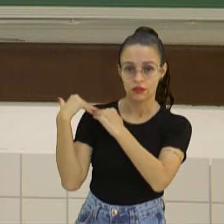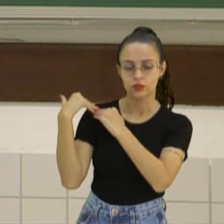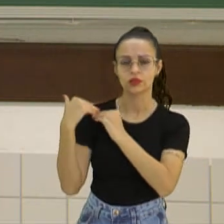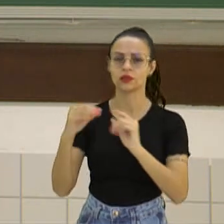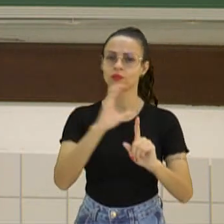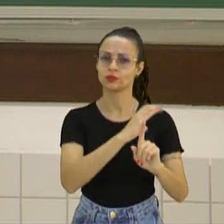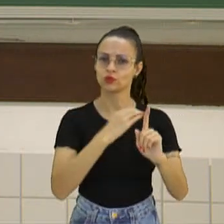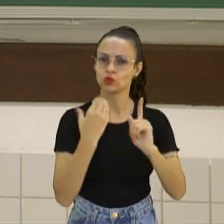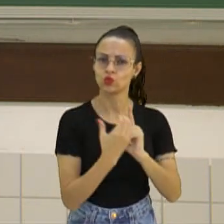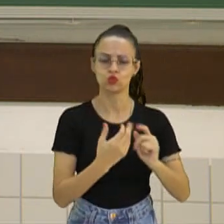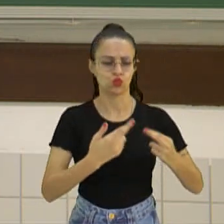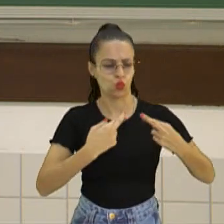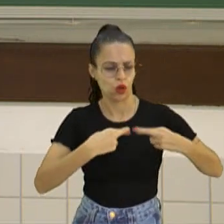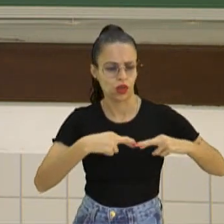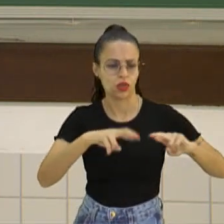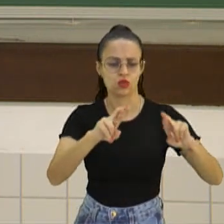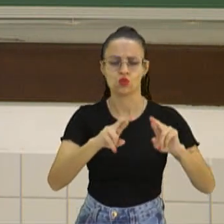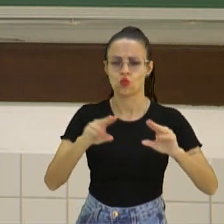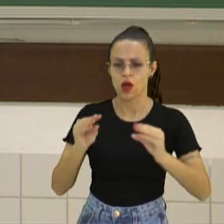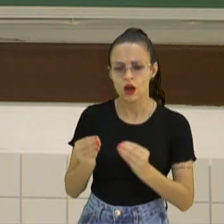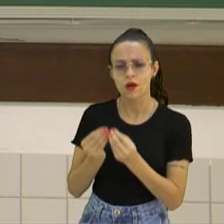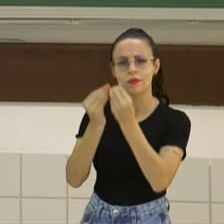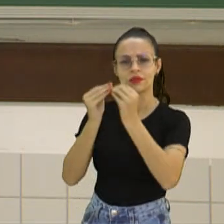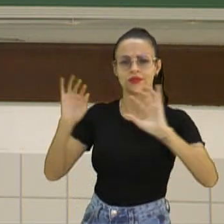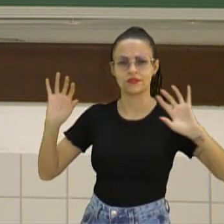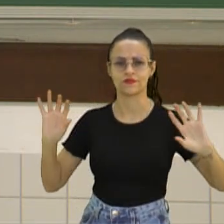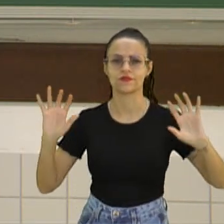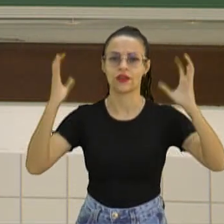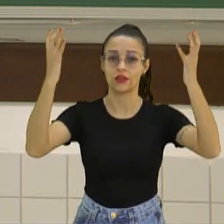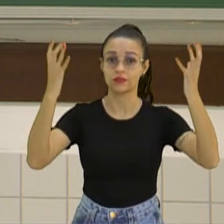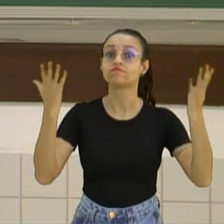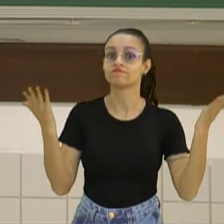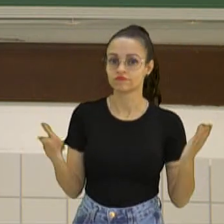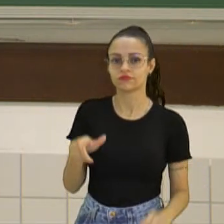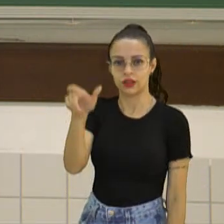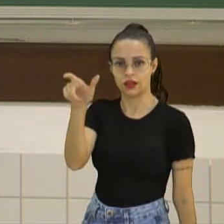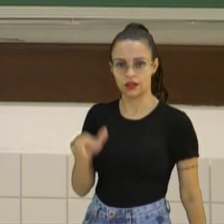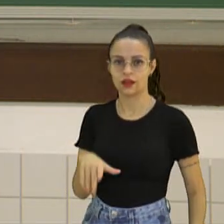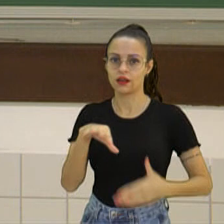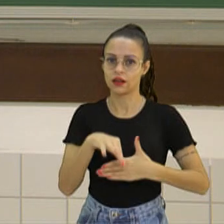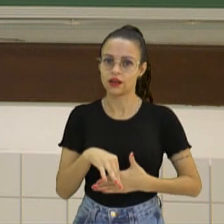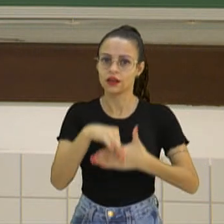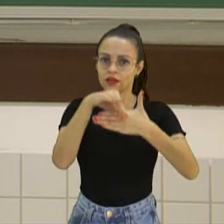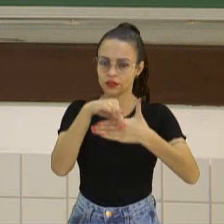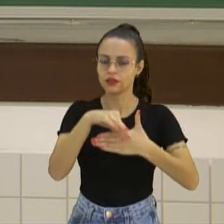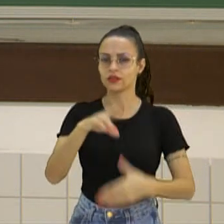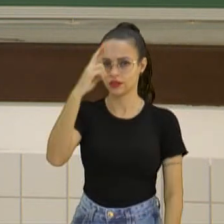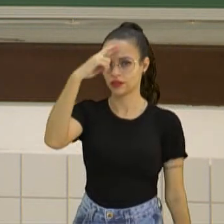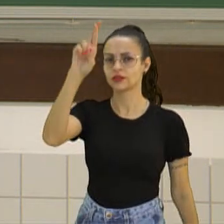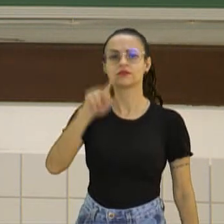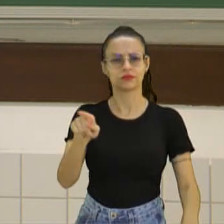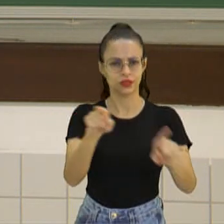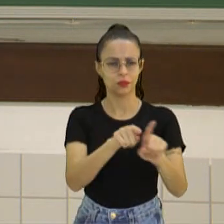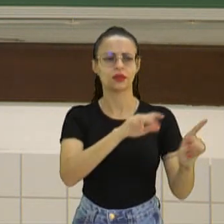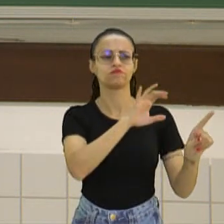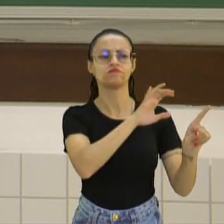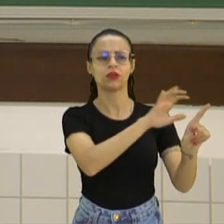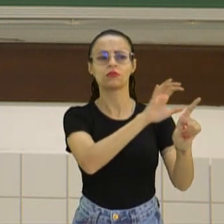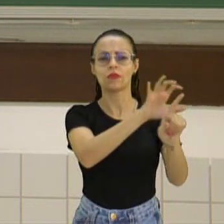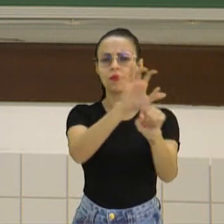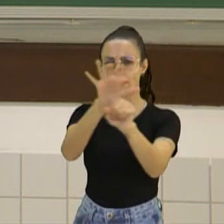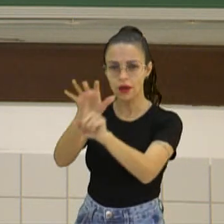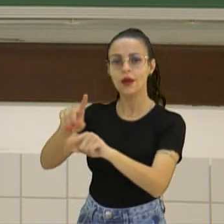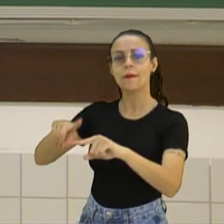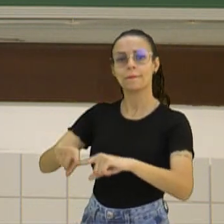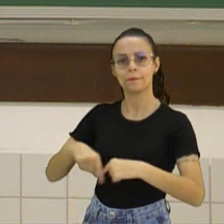nos cultos nos rituais das missas nas festas o líder religioso também é um influenciador por isso ele tem